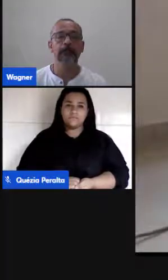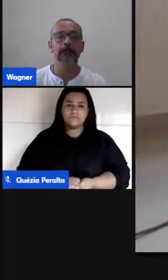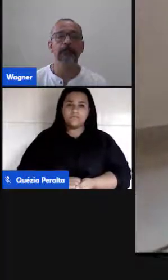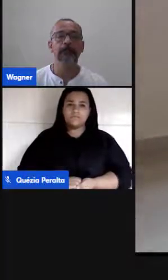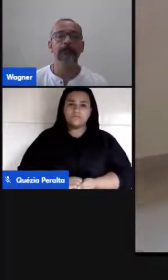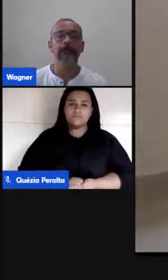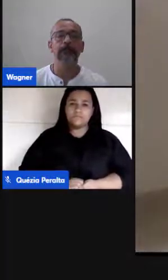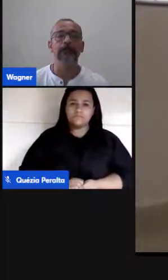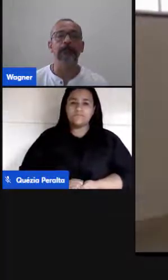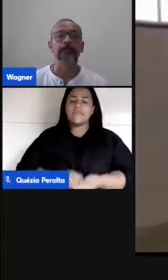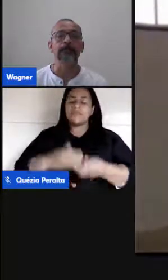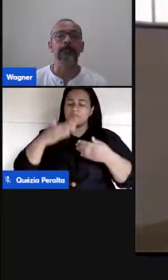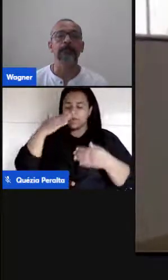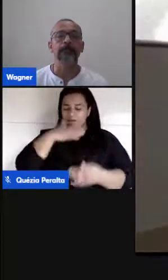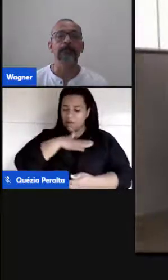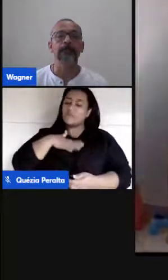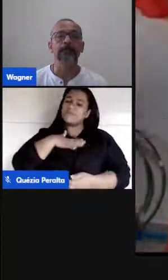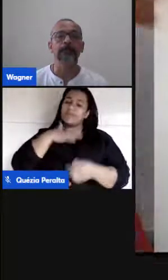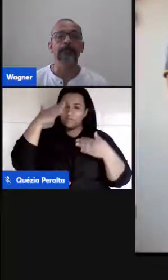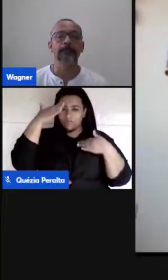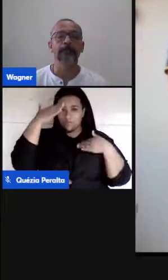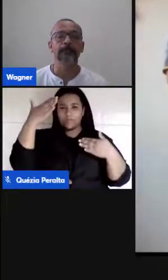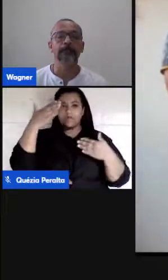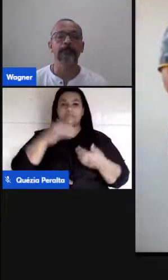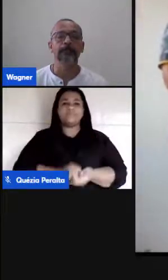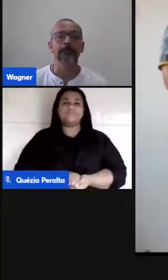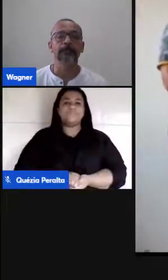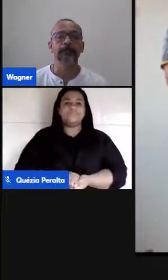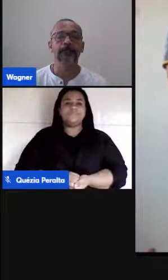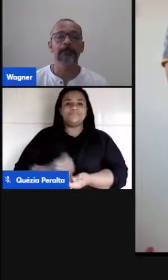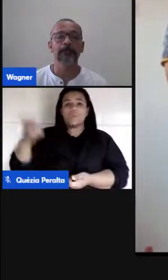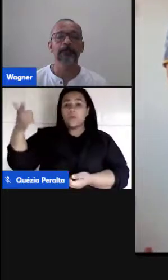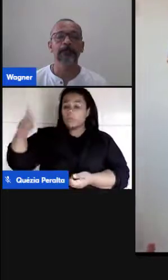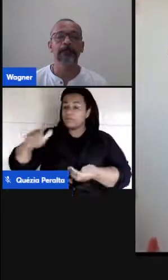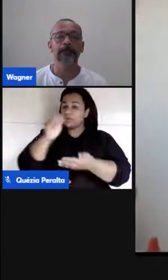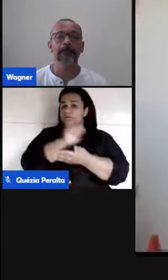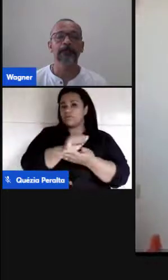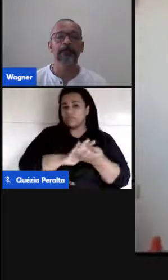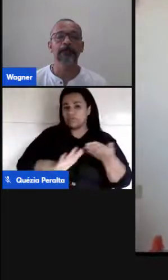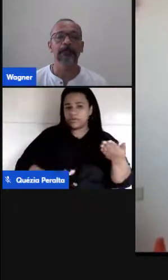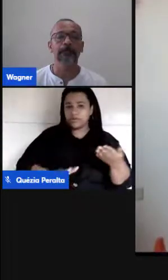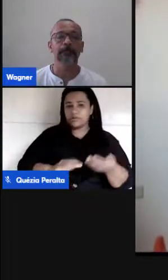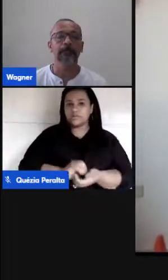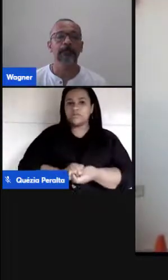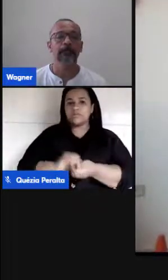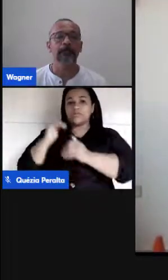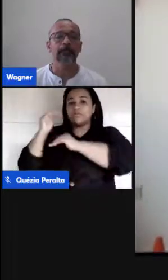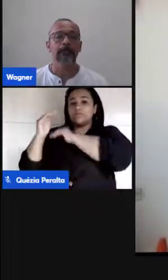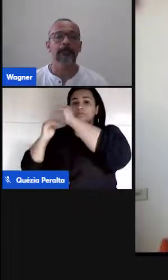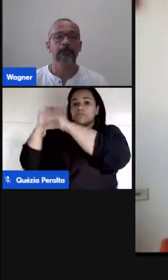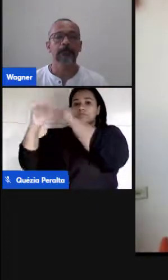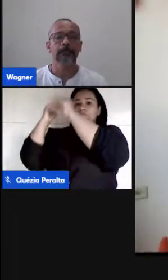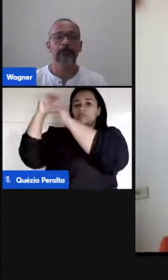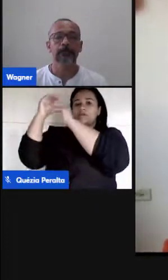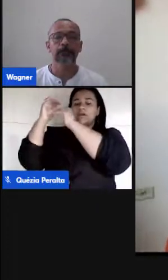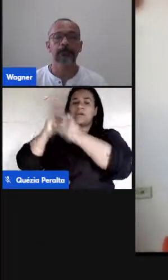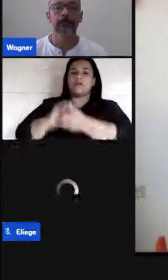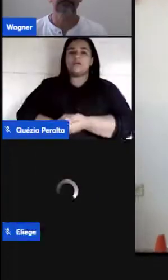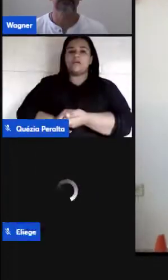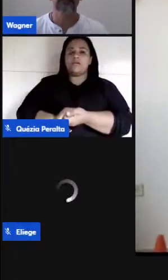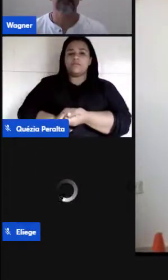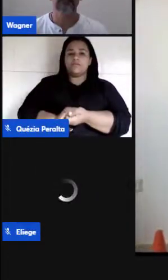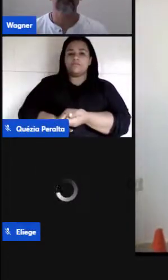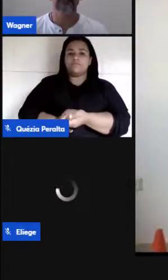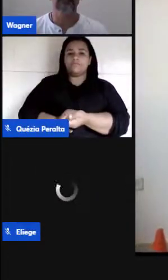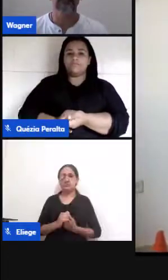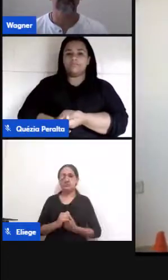Espero que tenham gostado. Obrigado. Nesta atividade, iremos desenvolver a psicomotricidade fina através